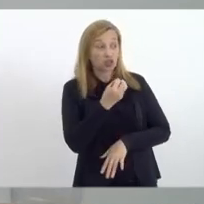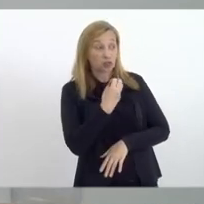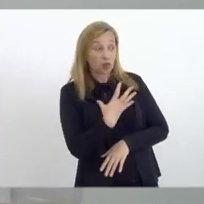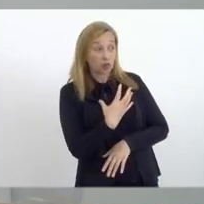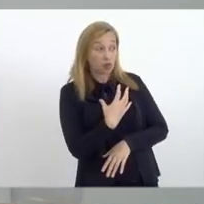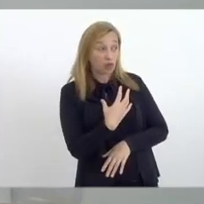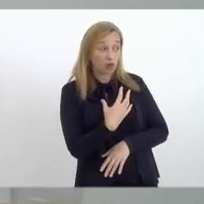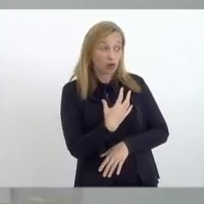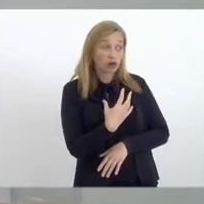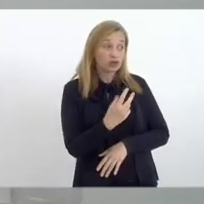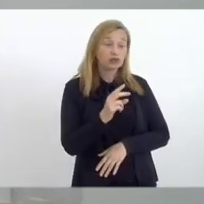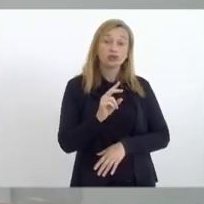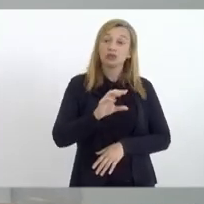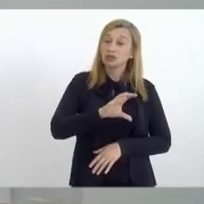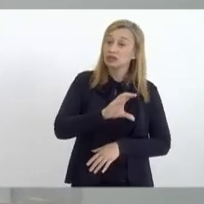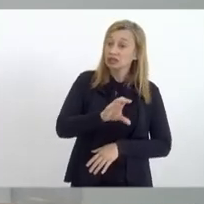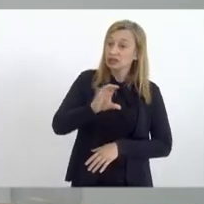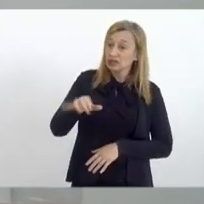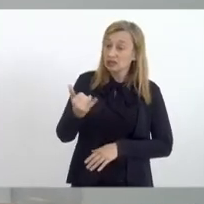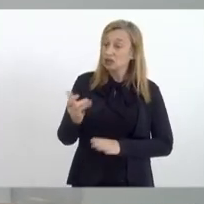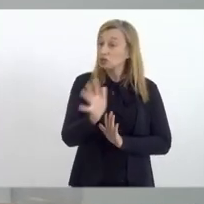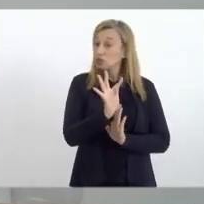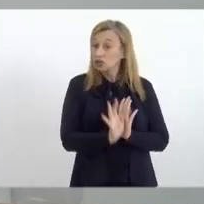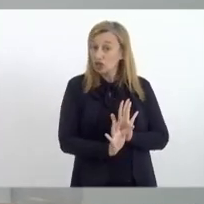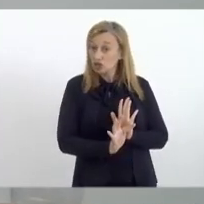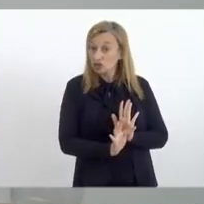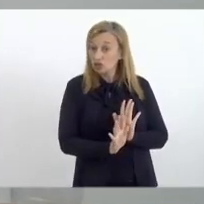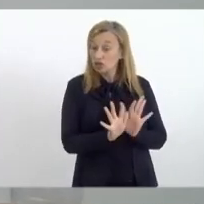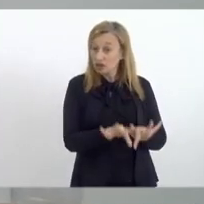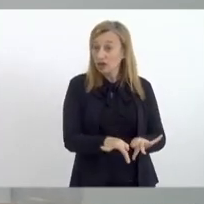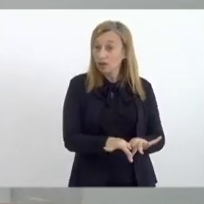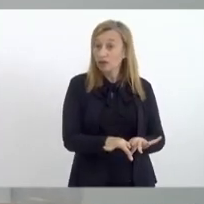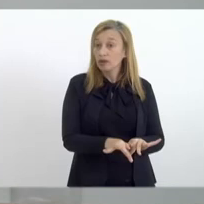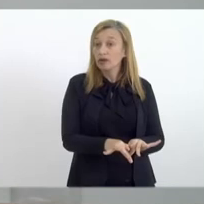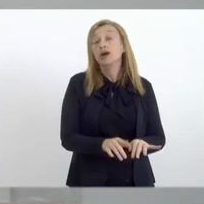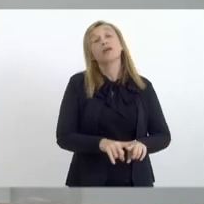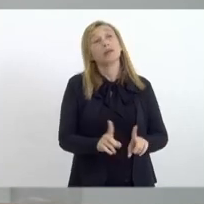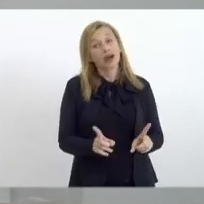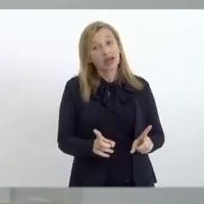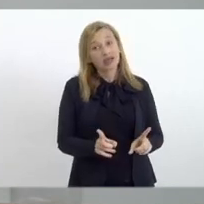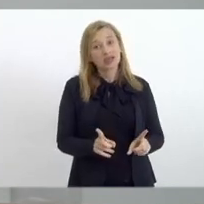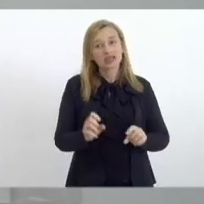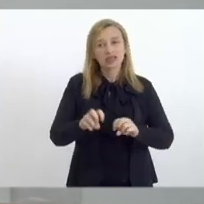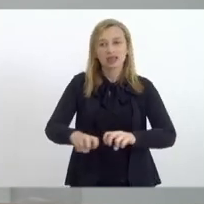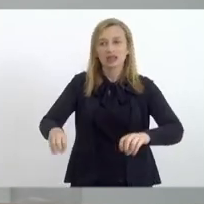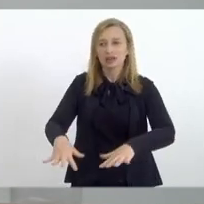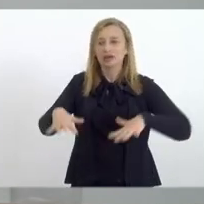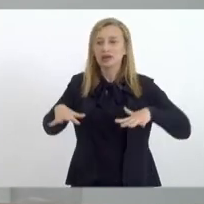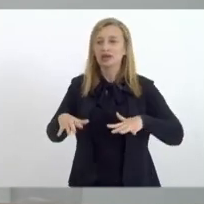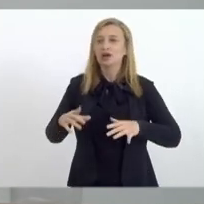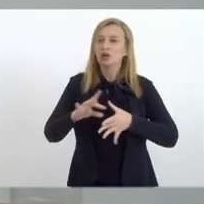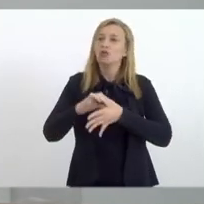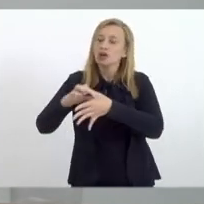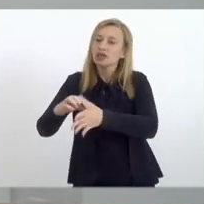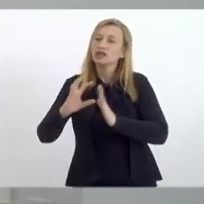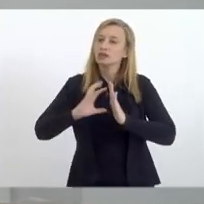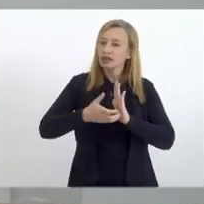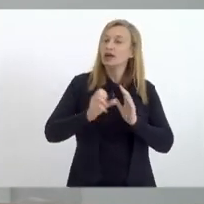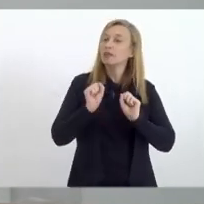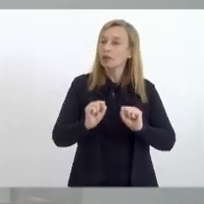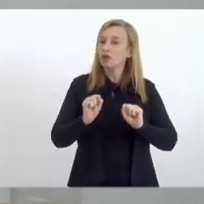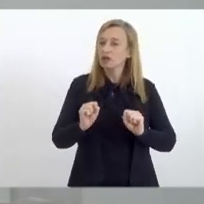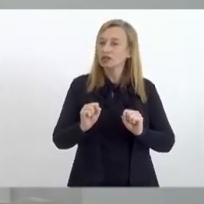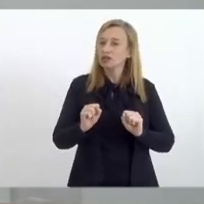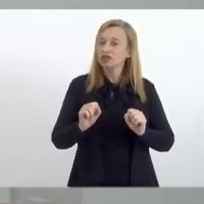é recepcionada pela CCJ, no texto final da CCJ, mas, em plenário, os líderes partidários podem destacar as emendas